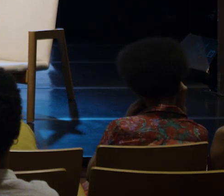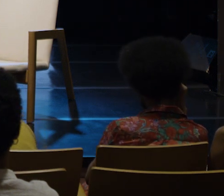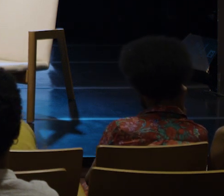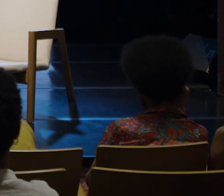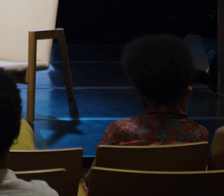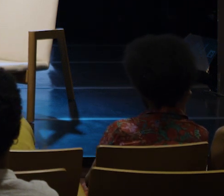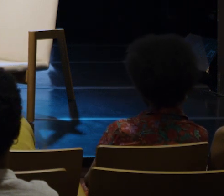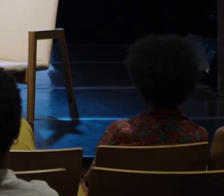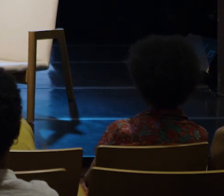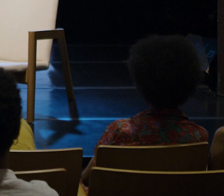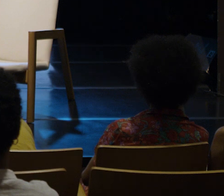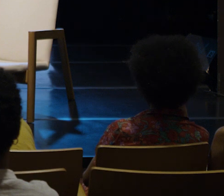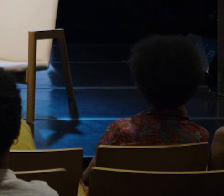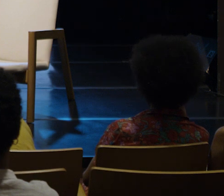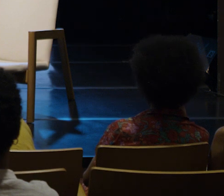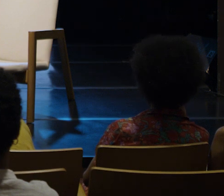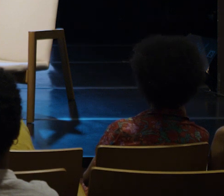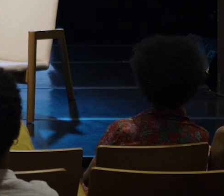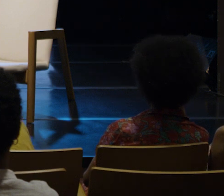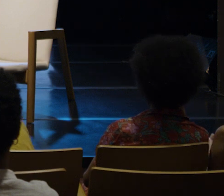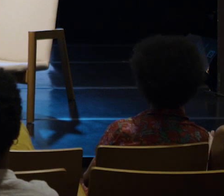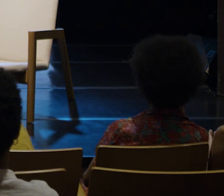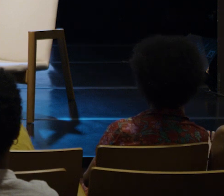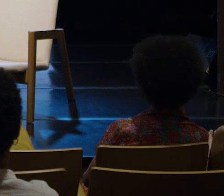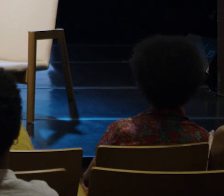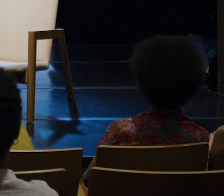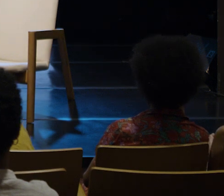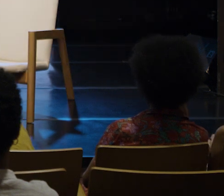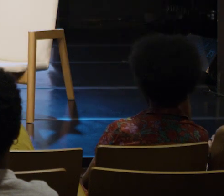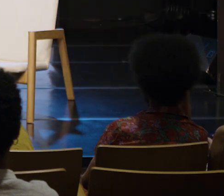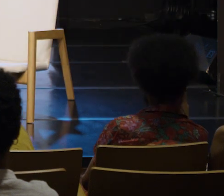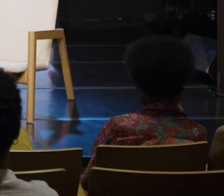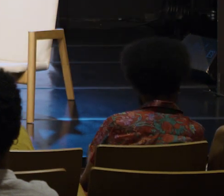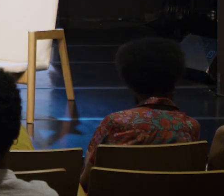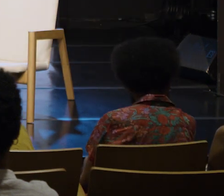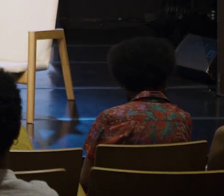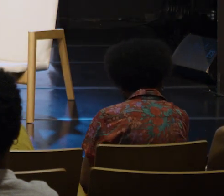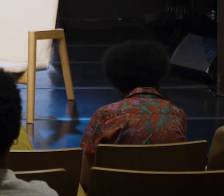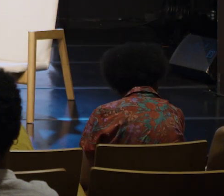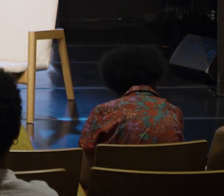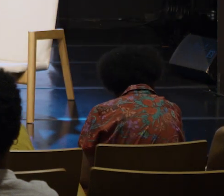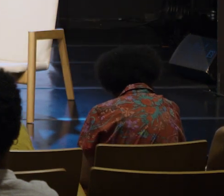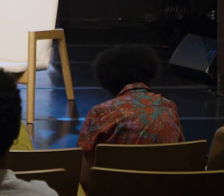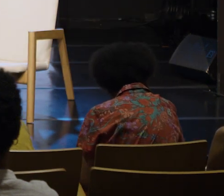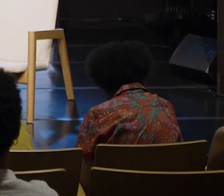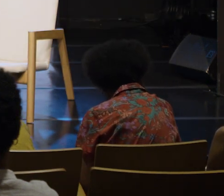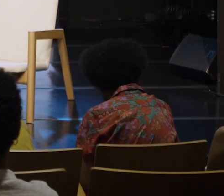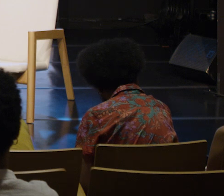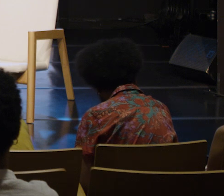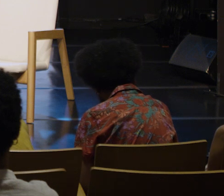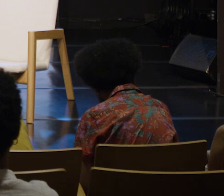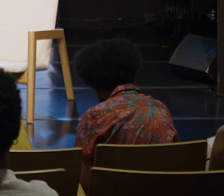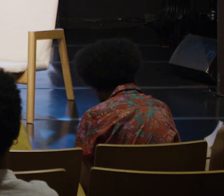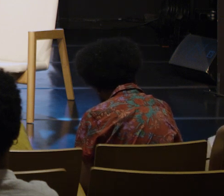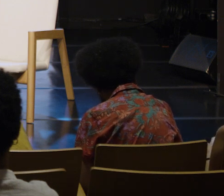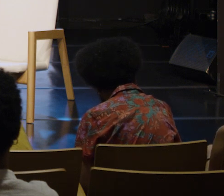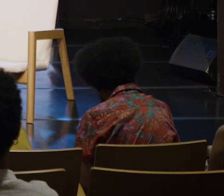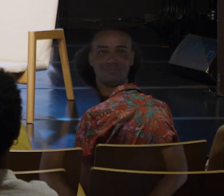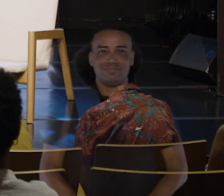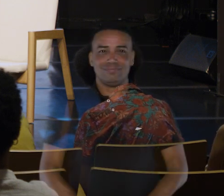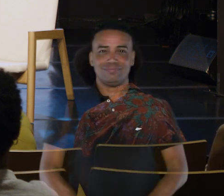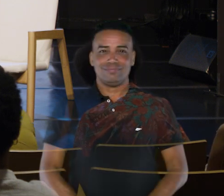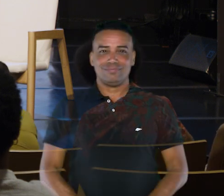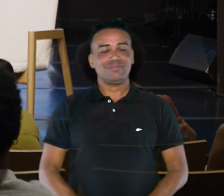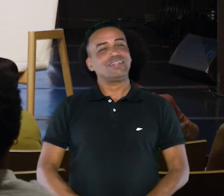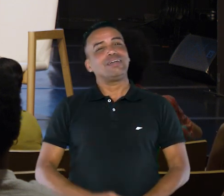2 mesas de apoio e a arte de divulgação do evento projetada ao fundo. Ouviremos agora Silvana Santos,